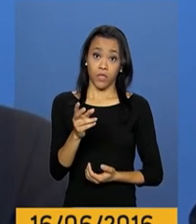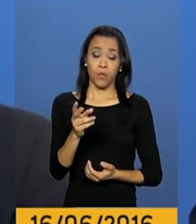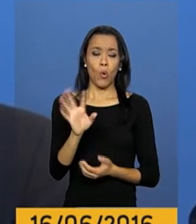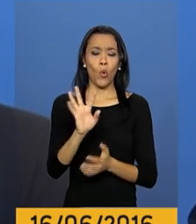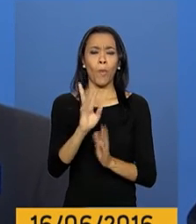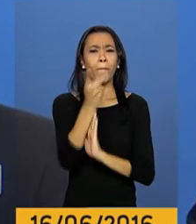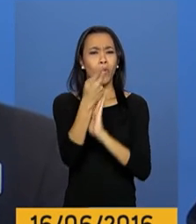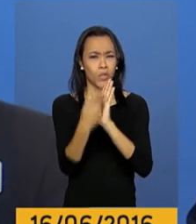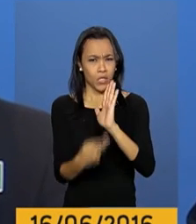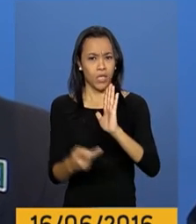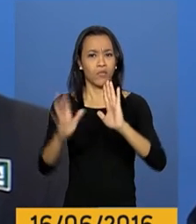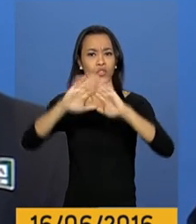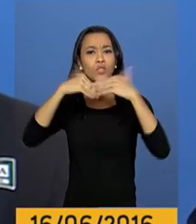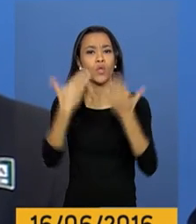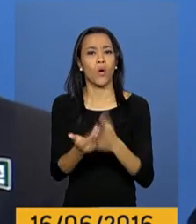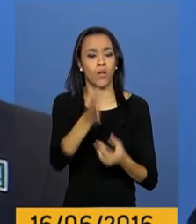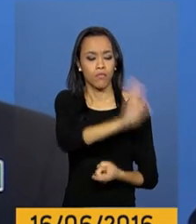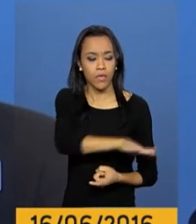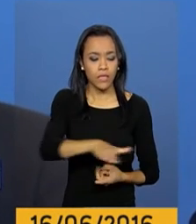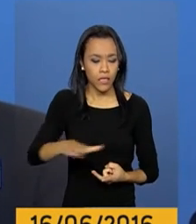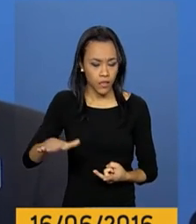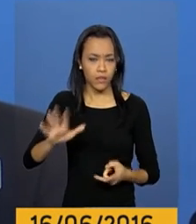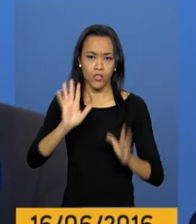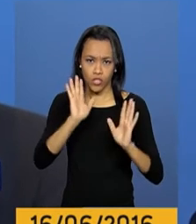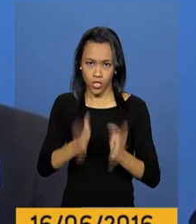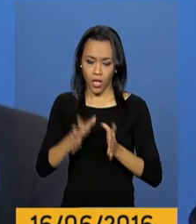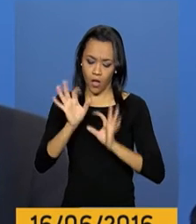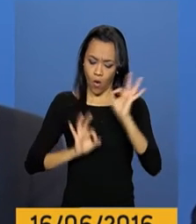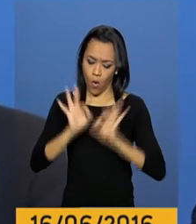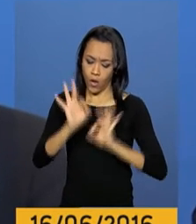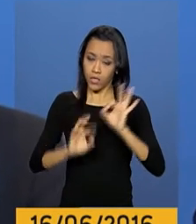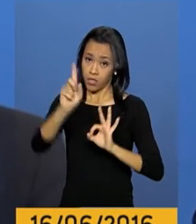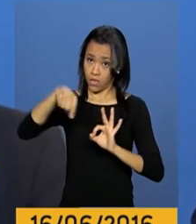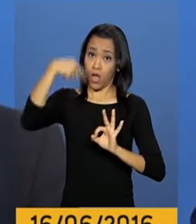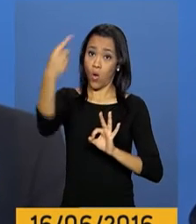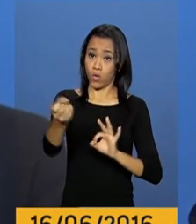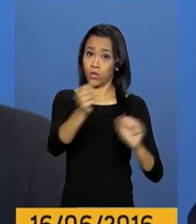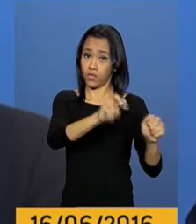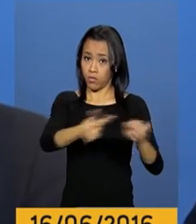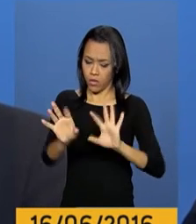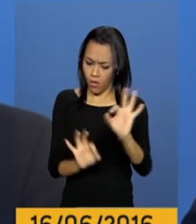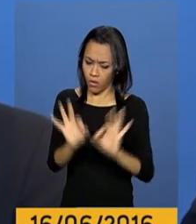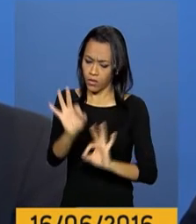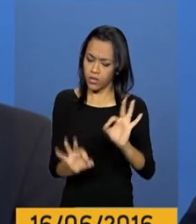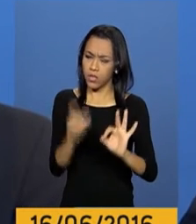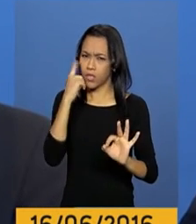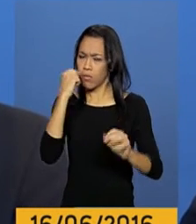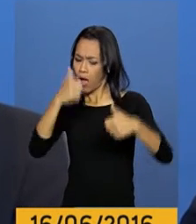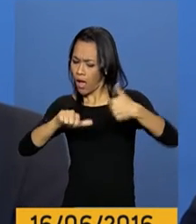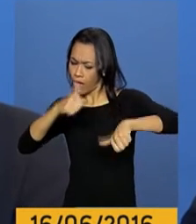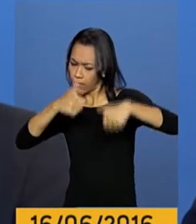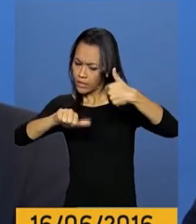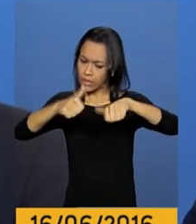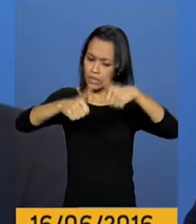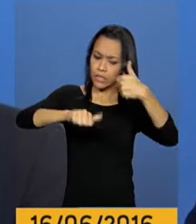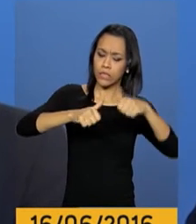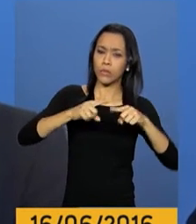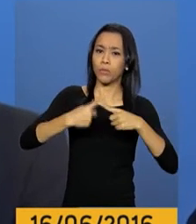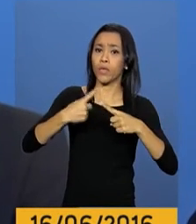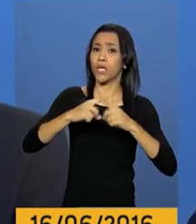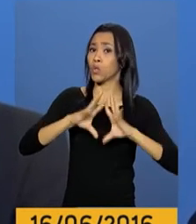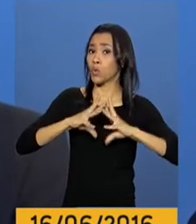creches, a gente está fechando e concluindo até a próxima semana um balanço, porque todo o projeto